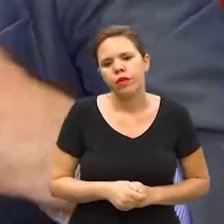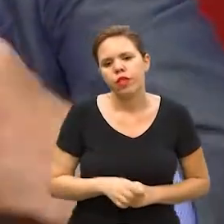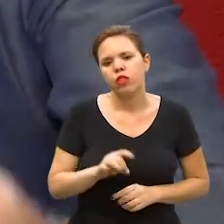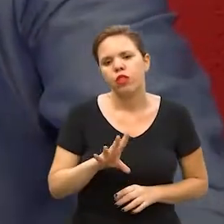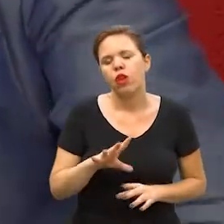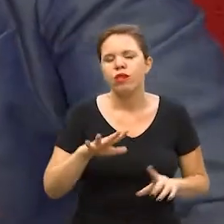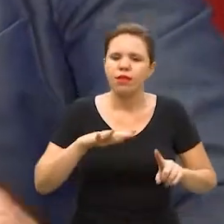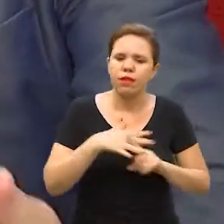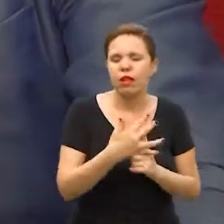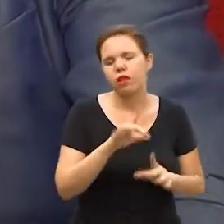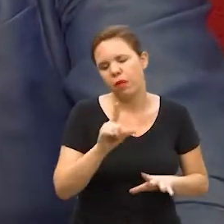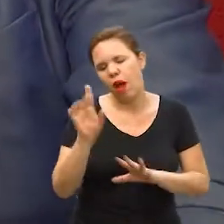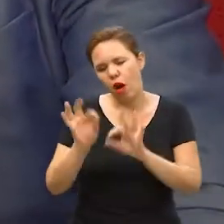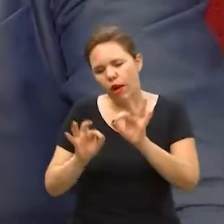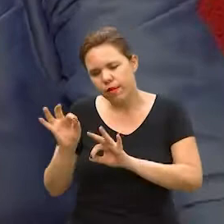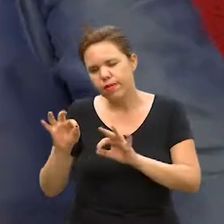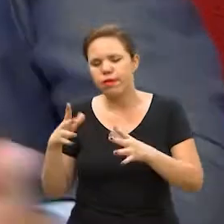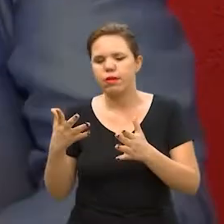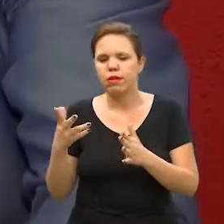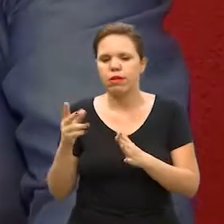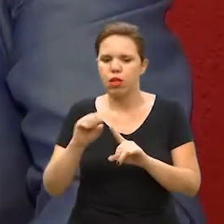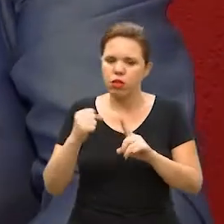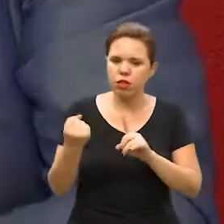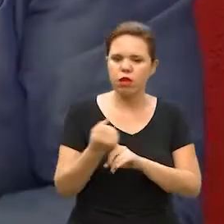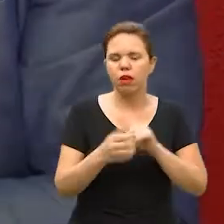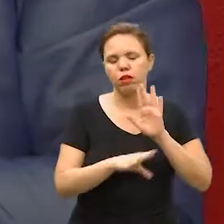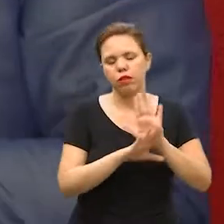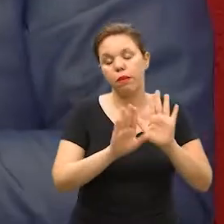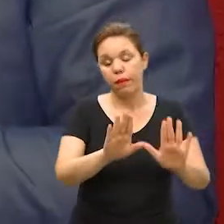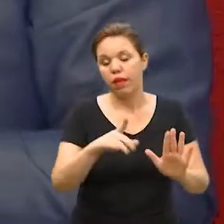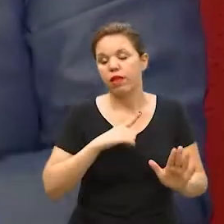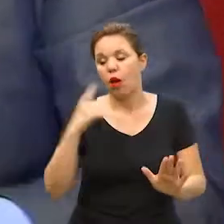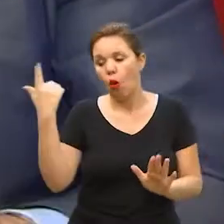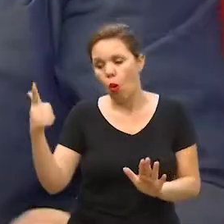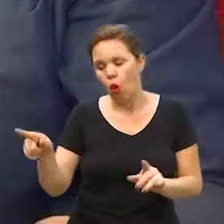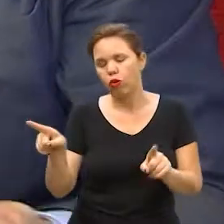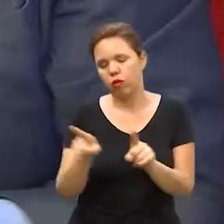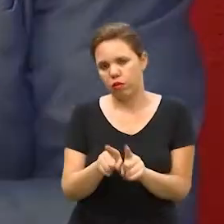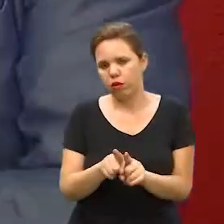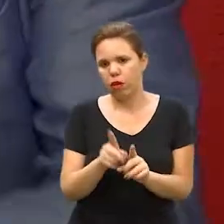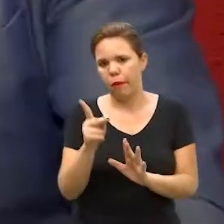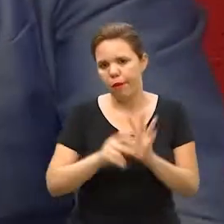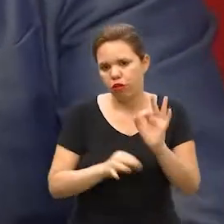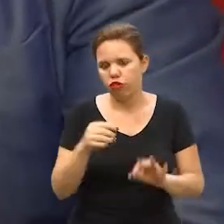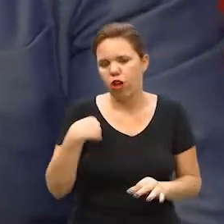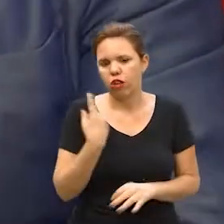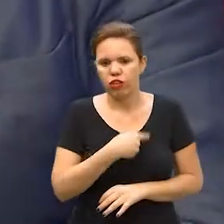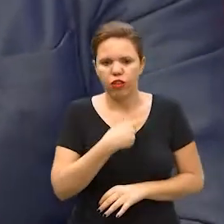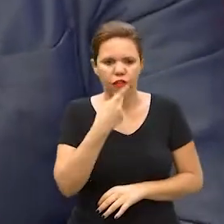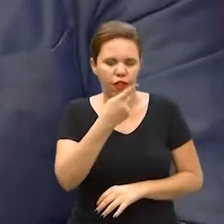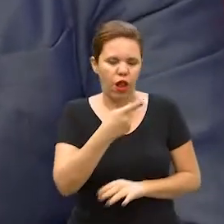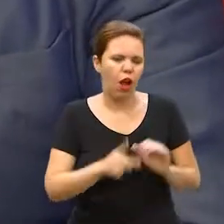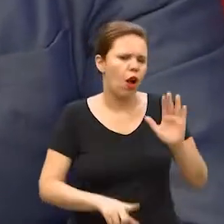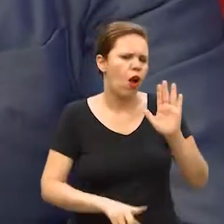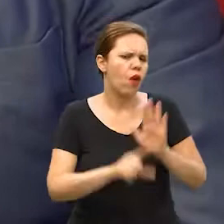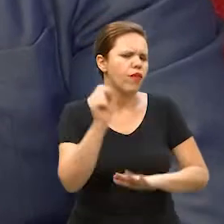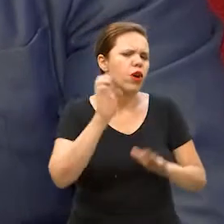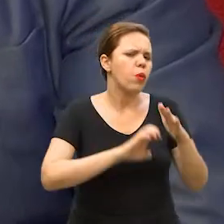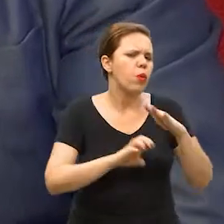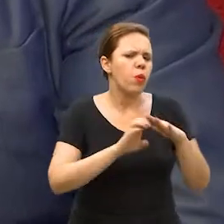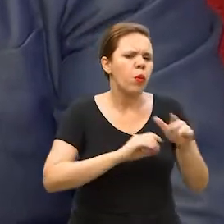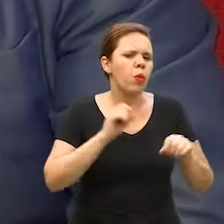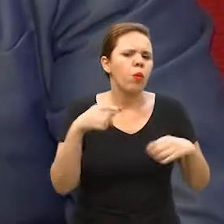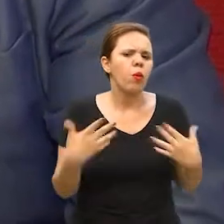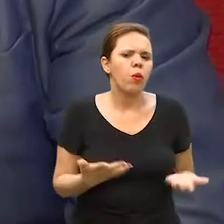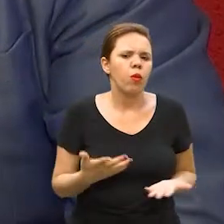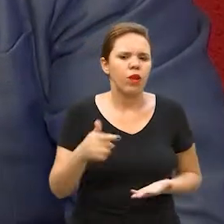de organização, de empoderamento da sociedade. Agora tem um outro que é incrível, que é só de a gente falar, o faturamento dessas empresas é da